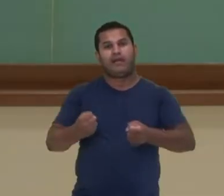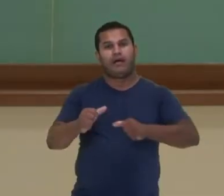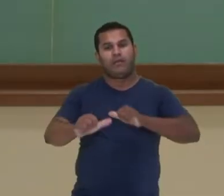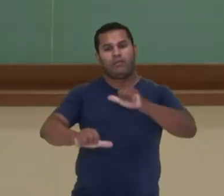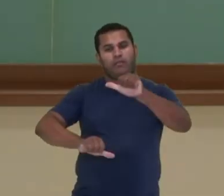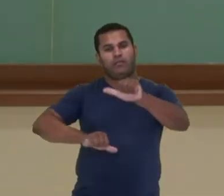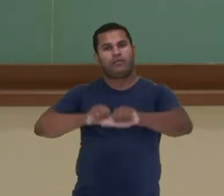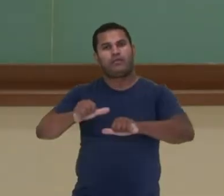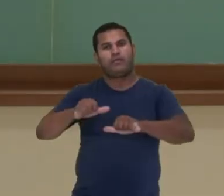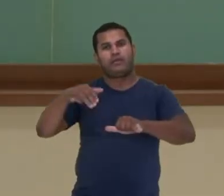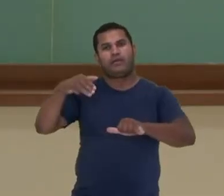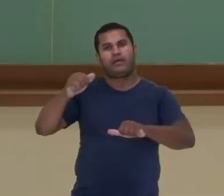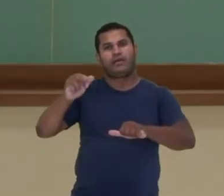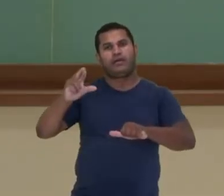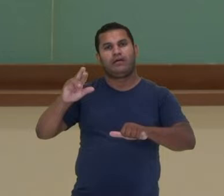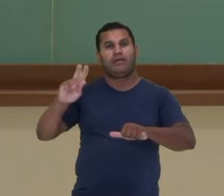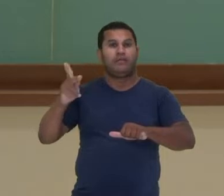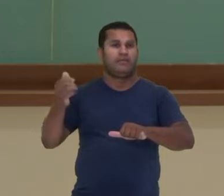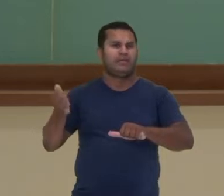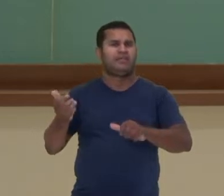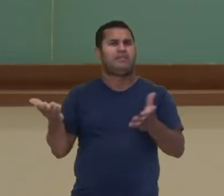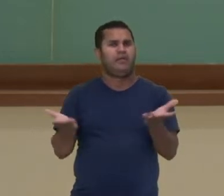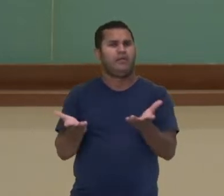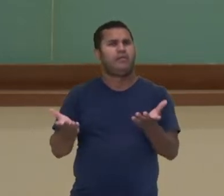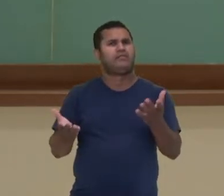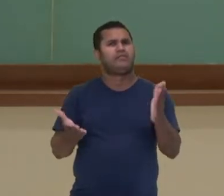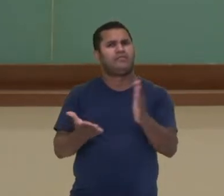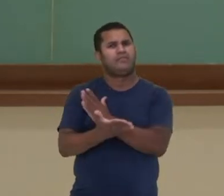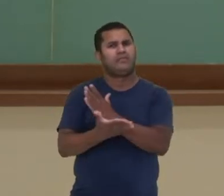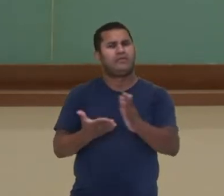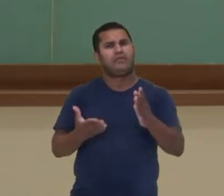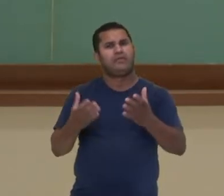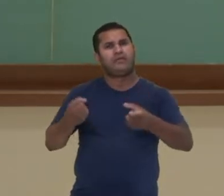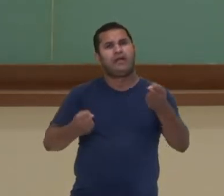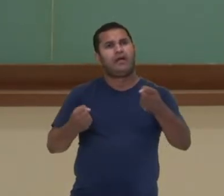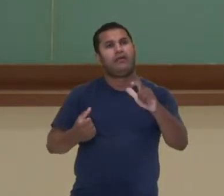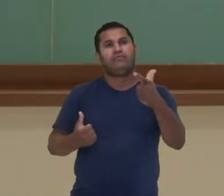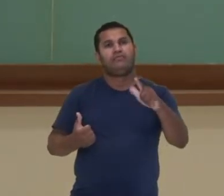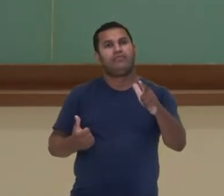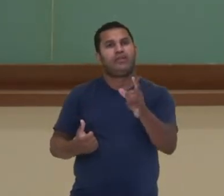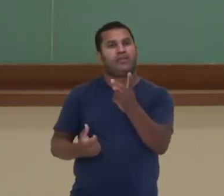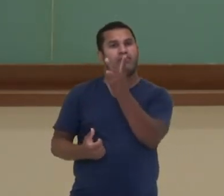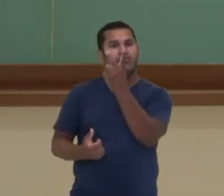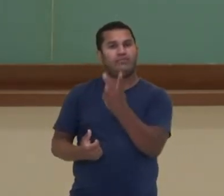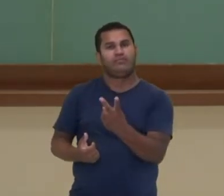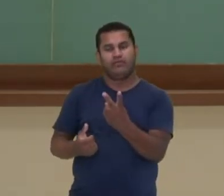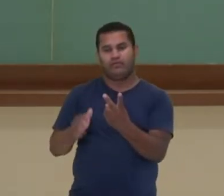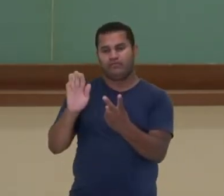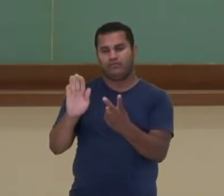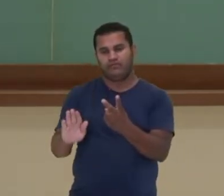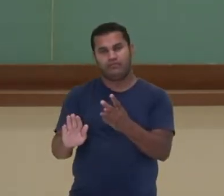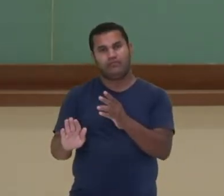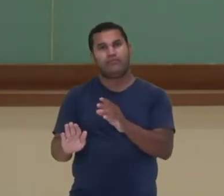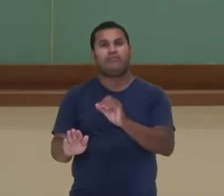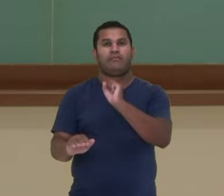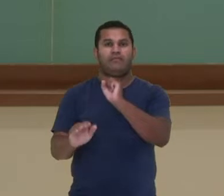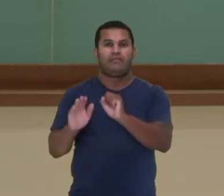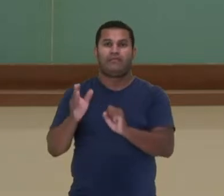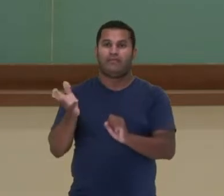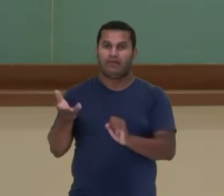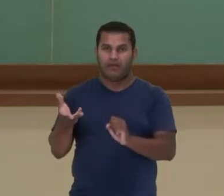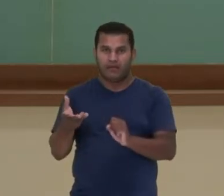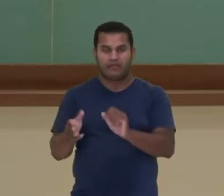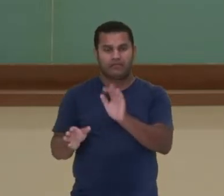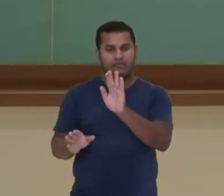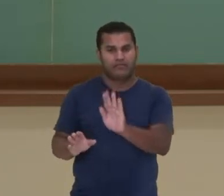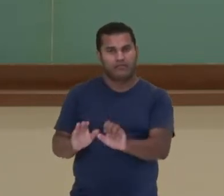o pedal acelerador, mas sim todos eles, porque todos eles de alguma forma controlam a velocidade do veículo. E quando eu